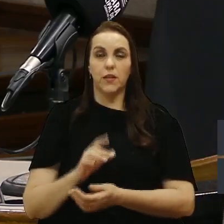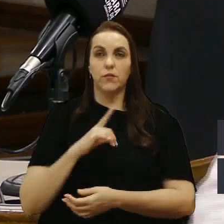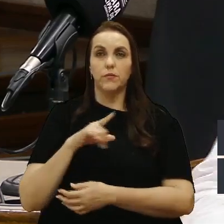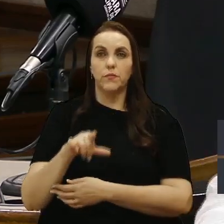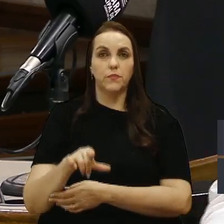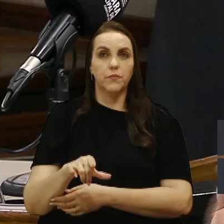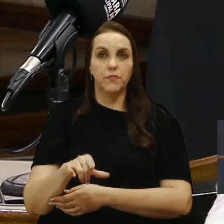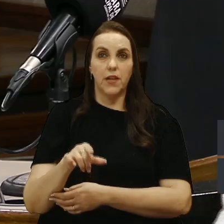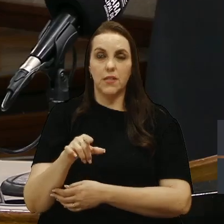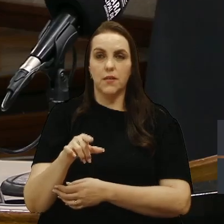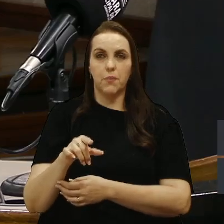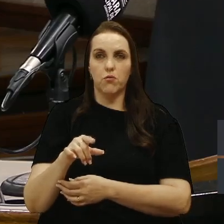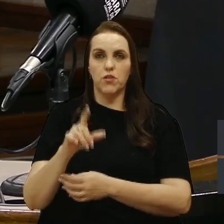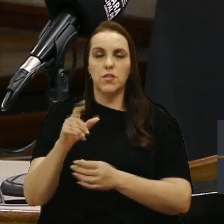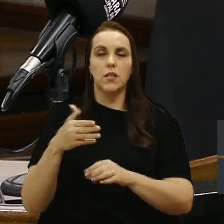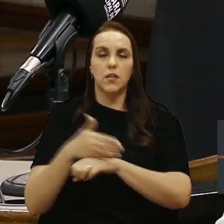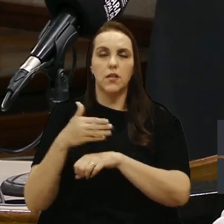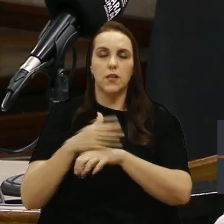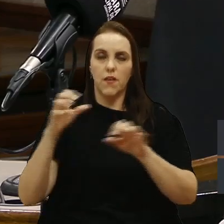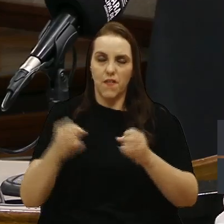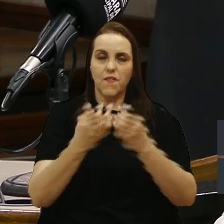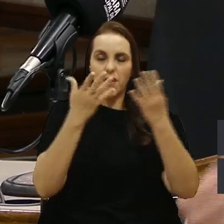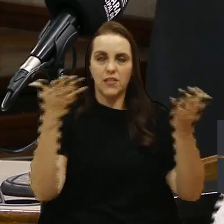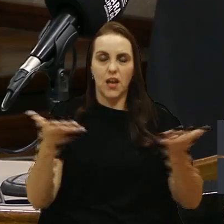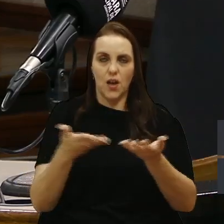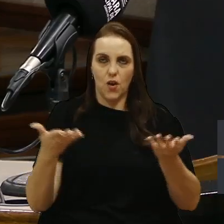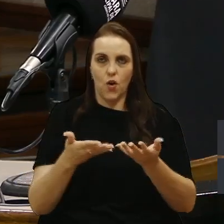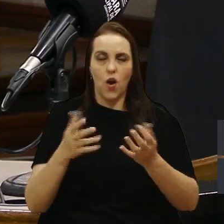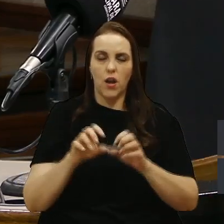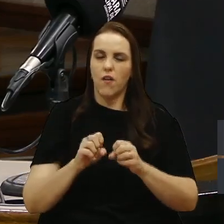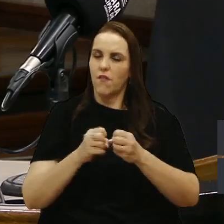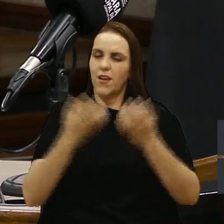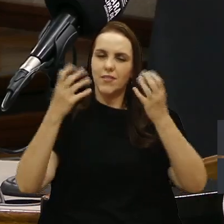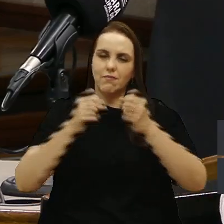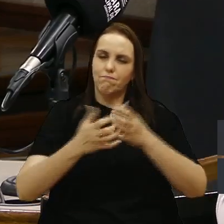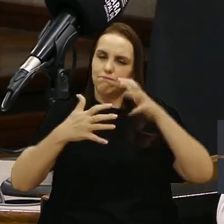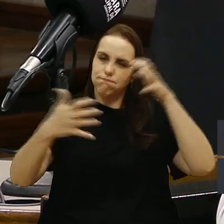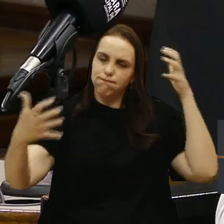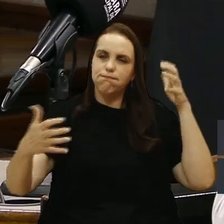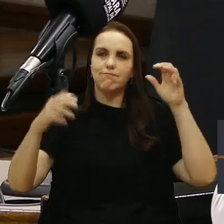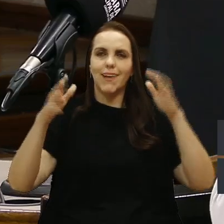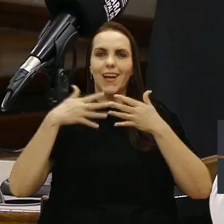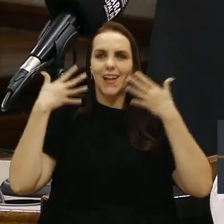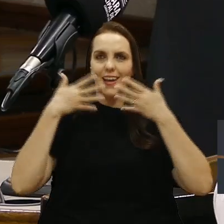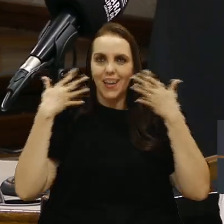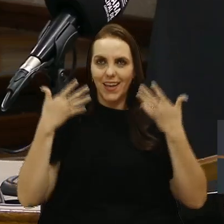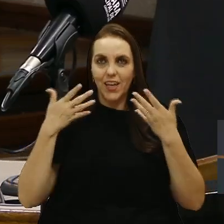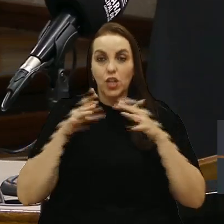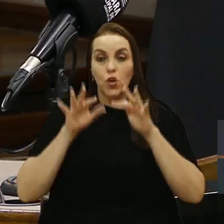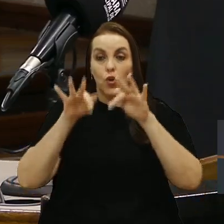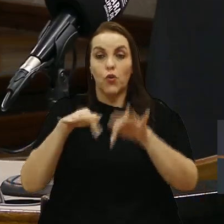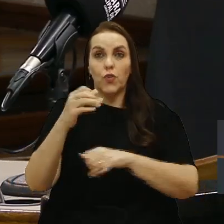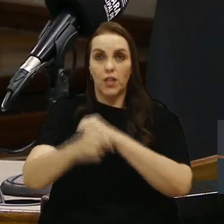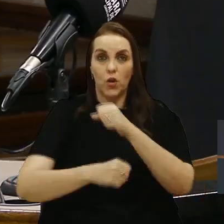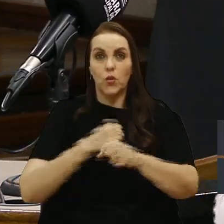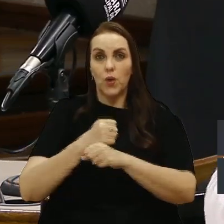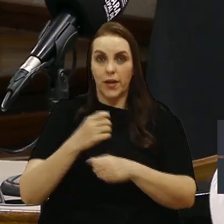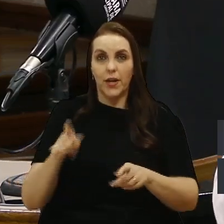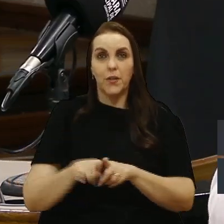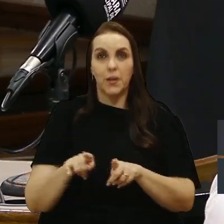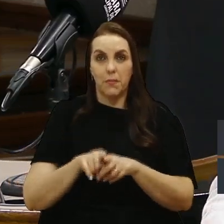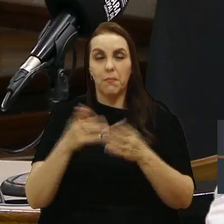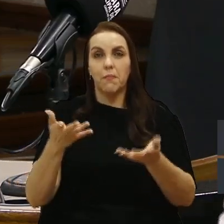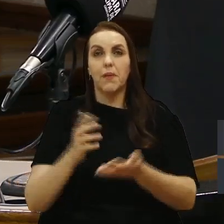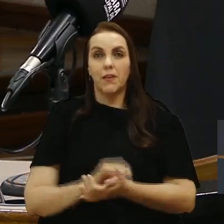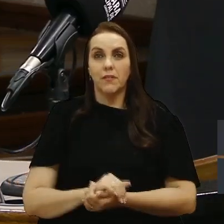mim que não participava de uma festa como foi essa festa pujante, alegre. Inclusive, já desde o final do ano, ali, as comemorações